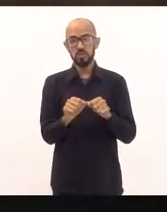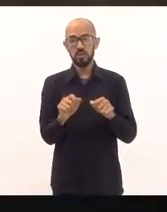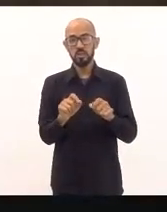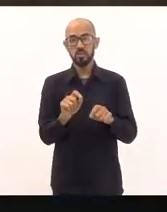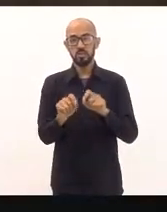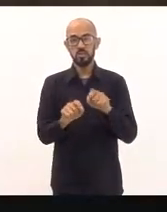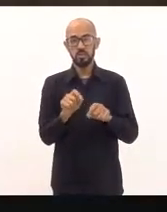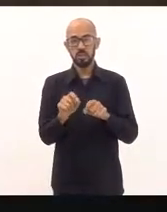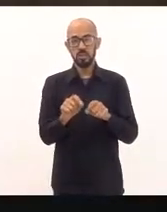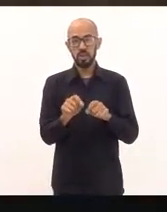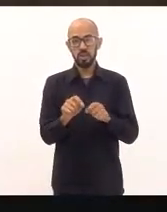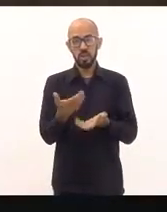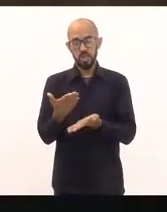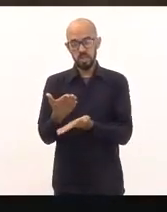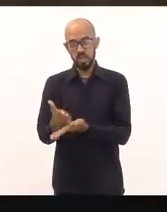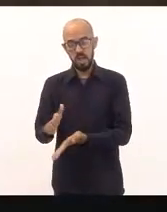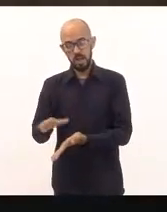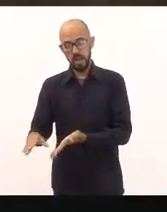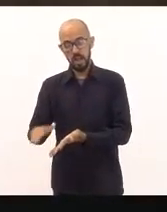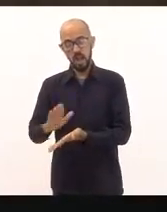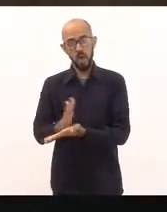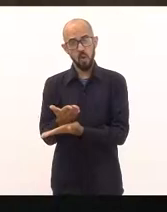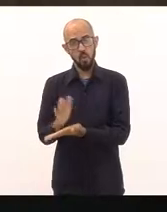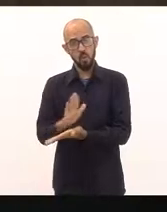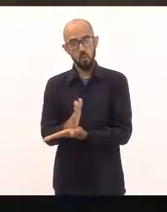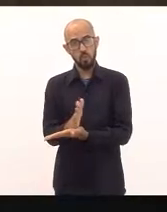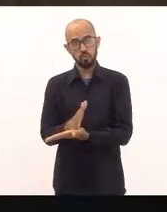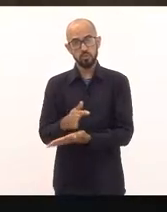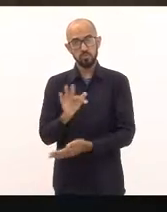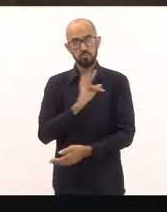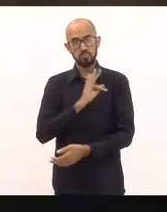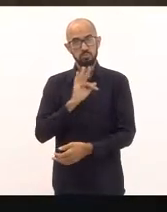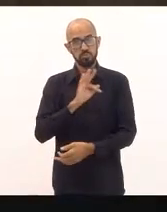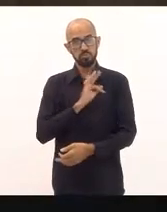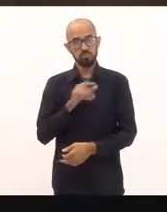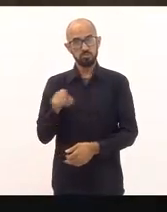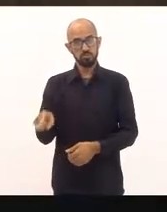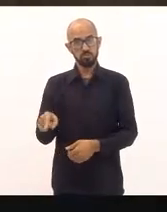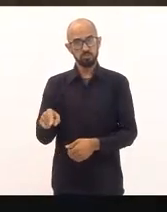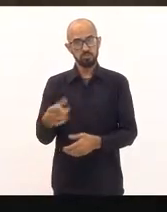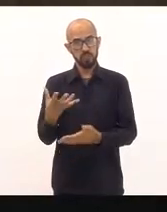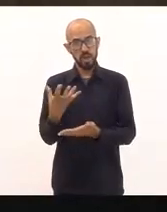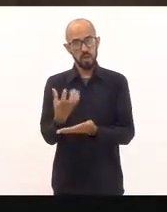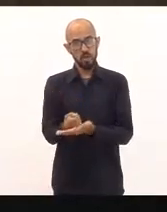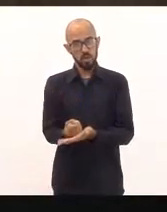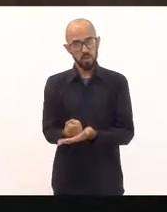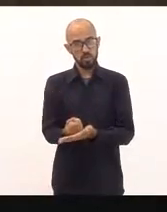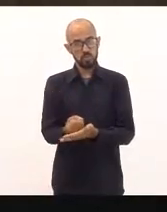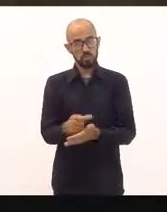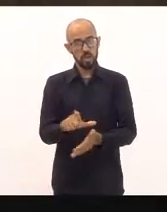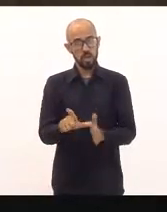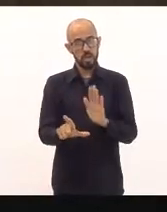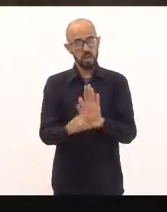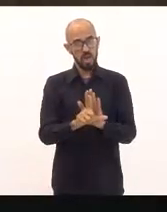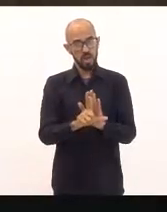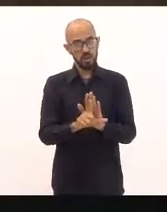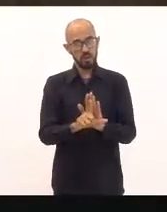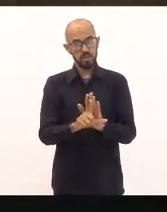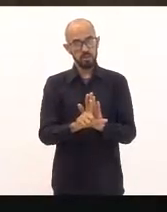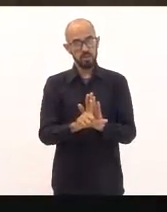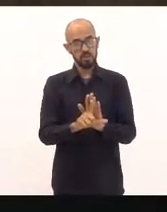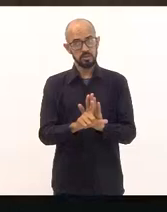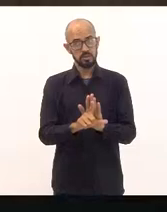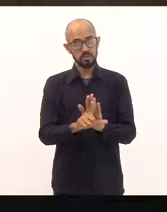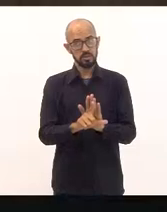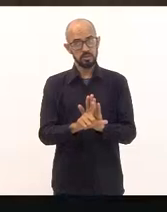dos militares sendo acolhidos pela lei e esse segmento intermediário também, né,